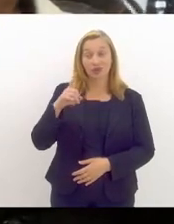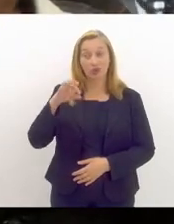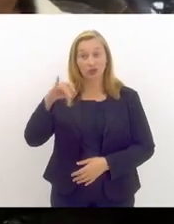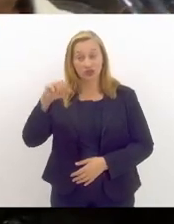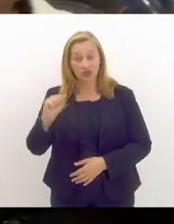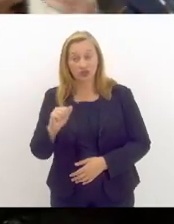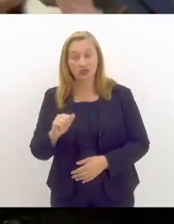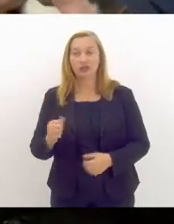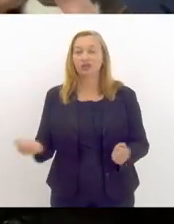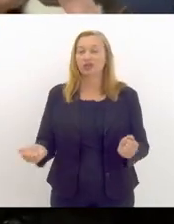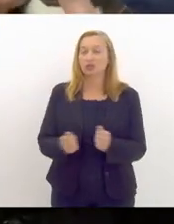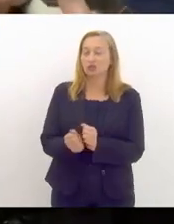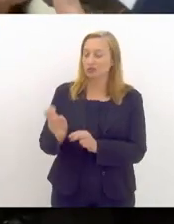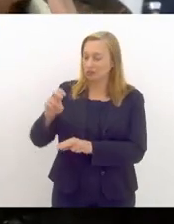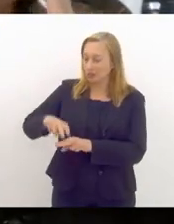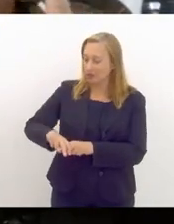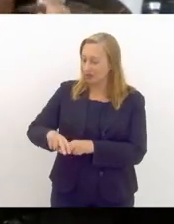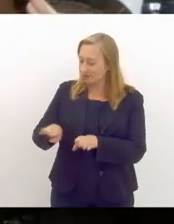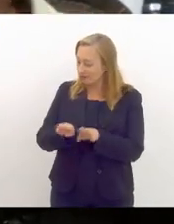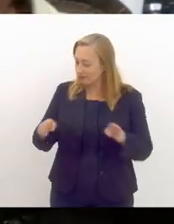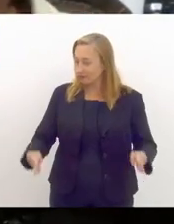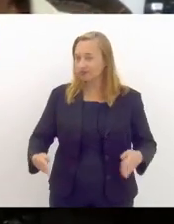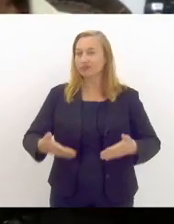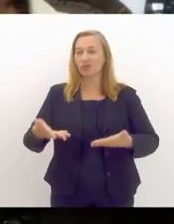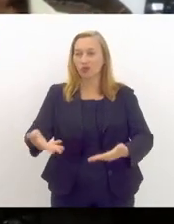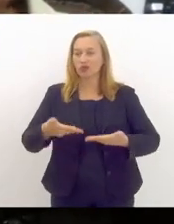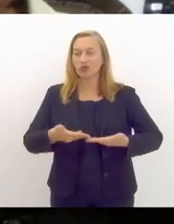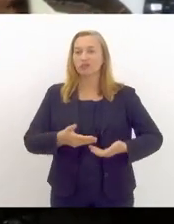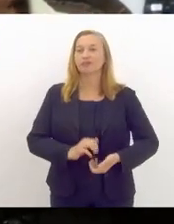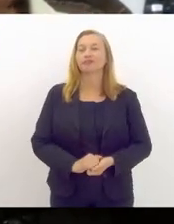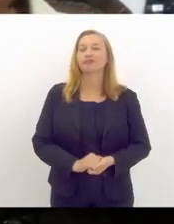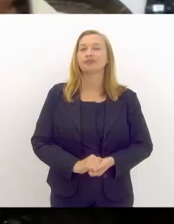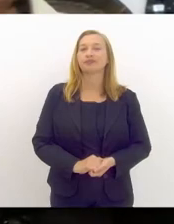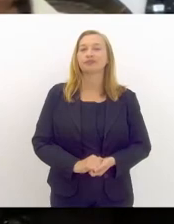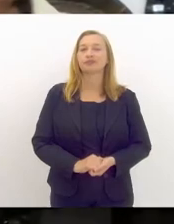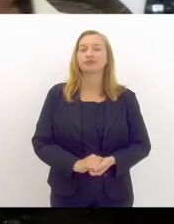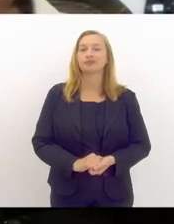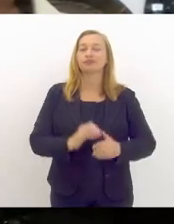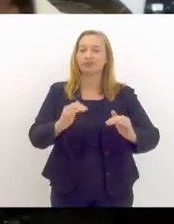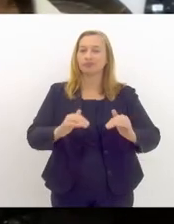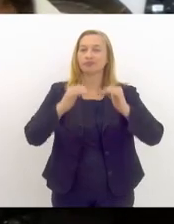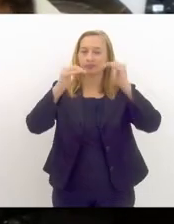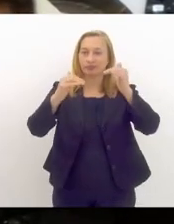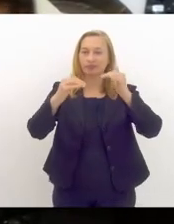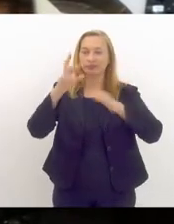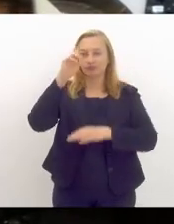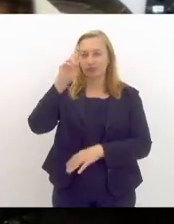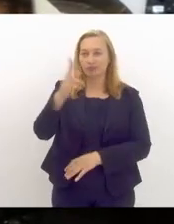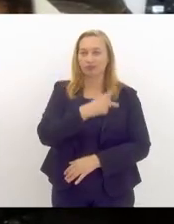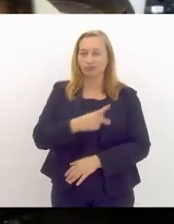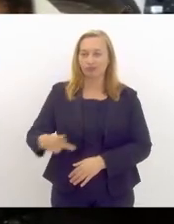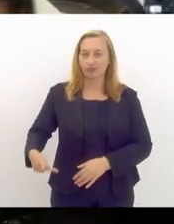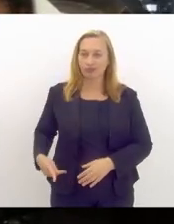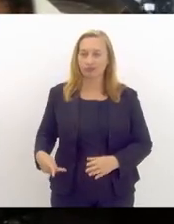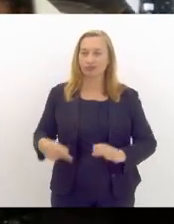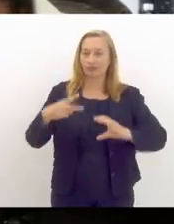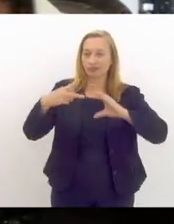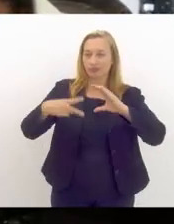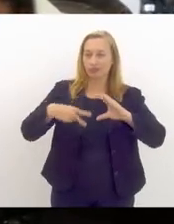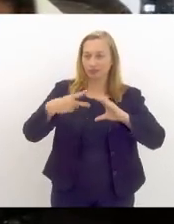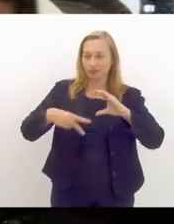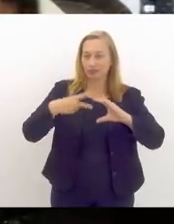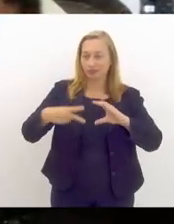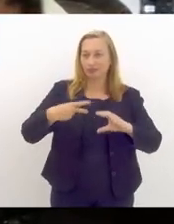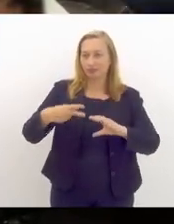Para compor a mesa, convido o excelentíssimo senhor presidente da Câmara Municipal da cidade do